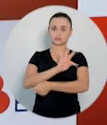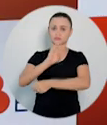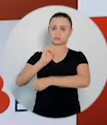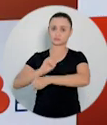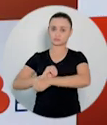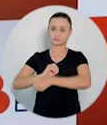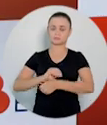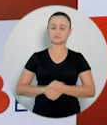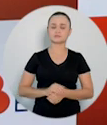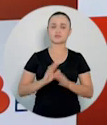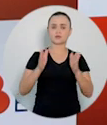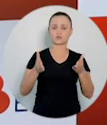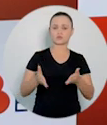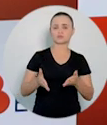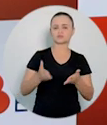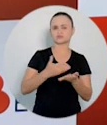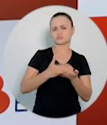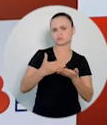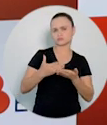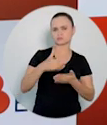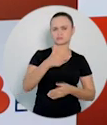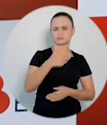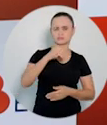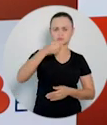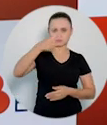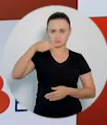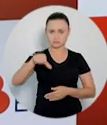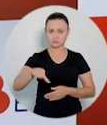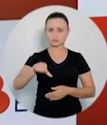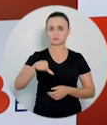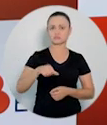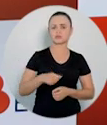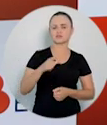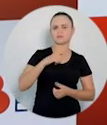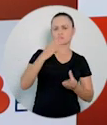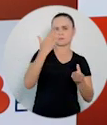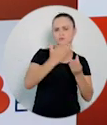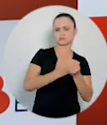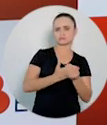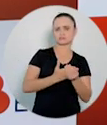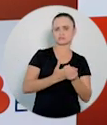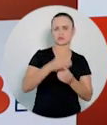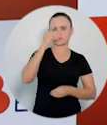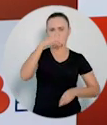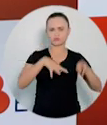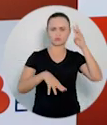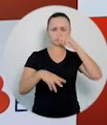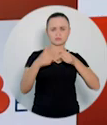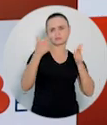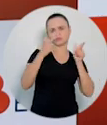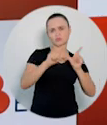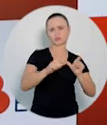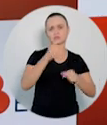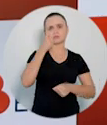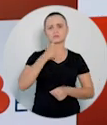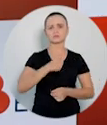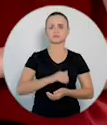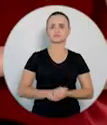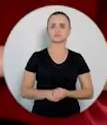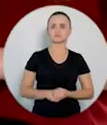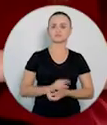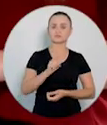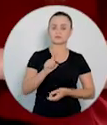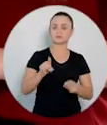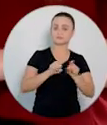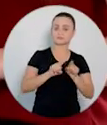Até abril de 2019, foram distribuídos 1.803 processos correlatos à violência contra a mulher.